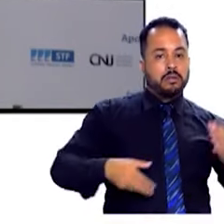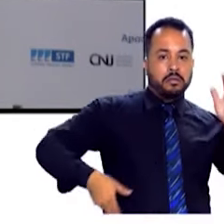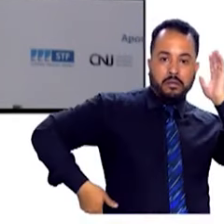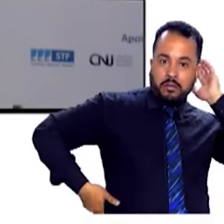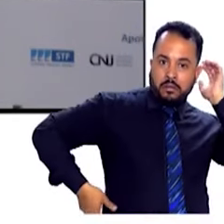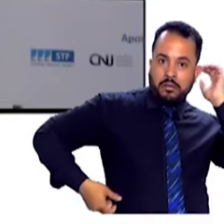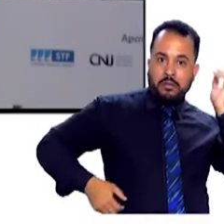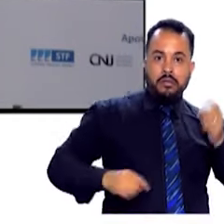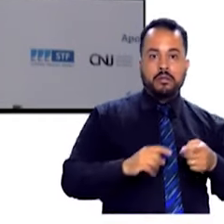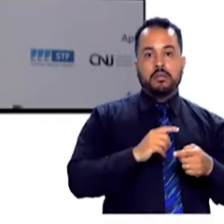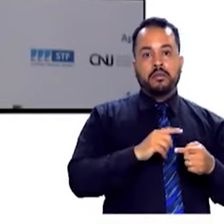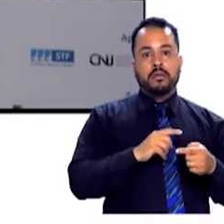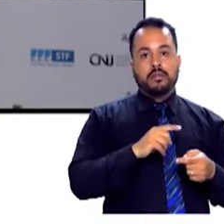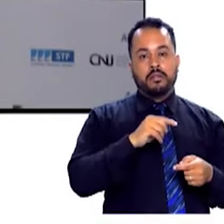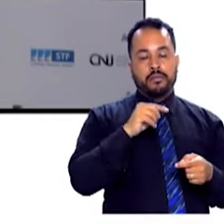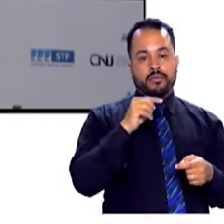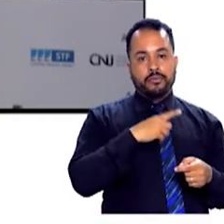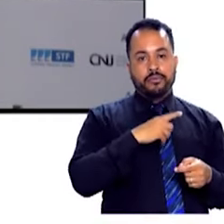tem 99,63